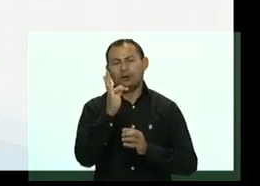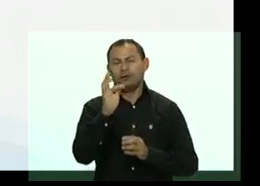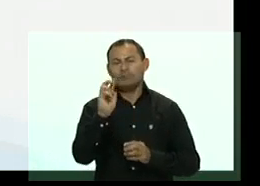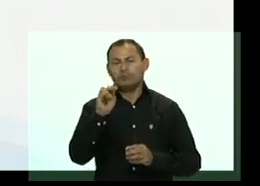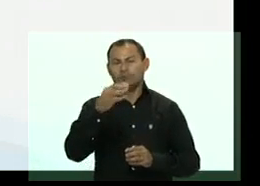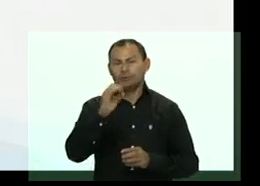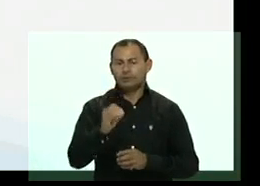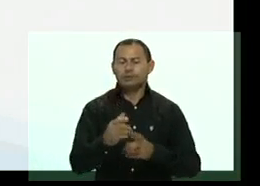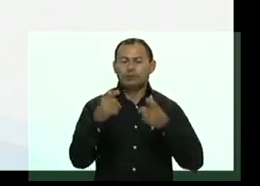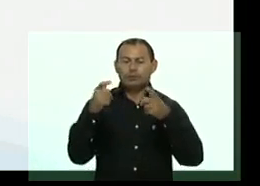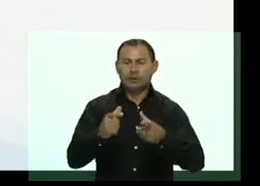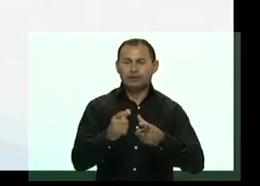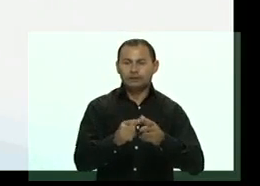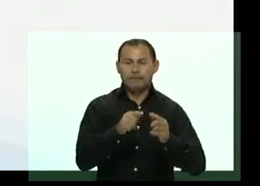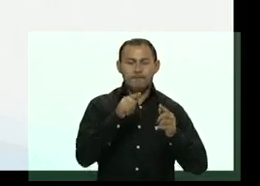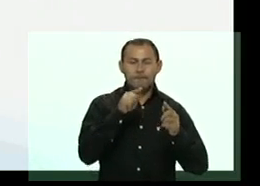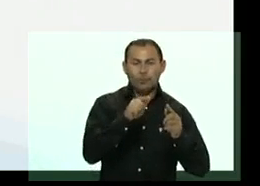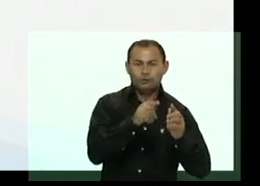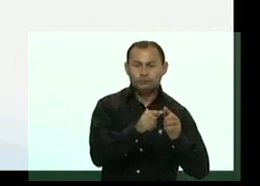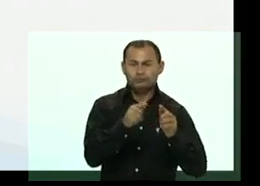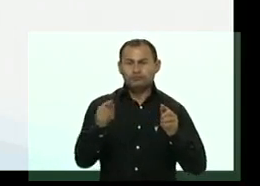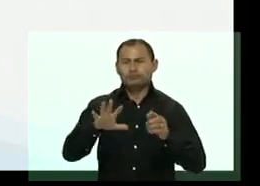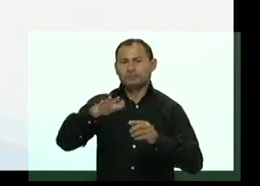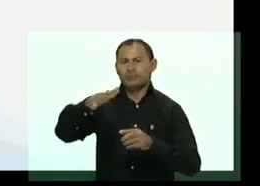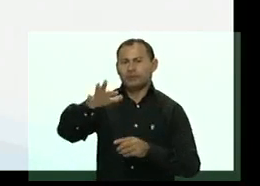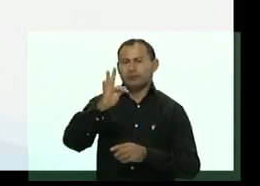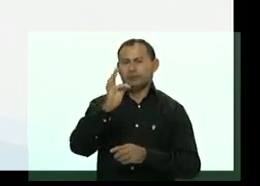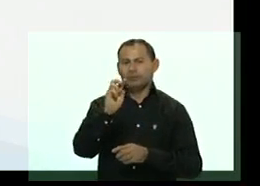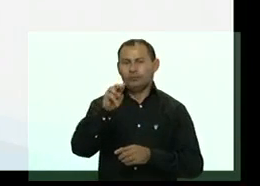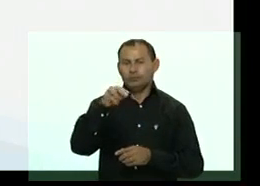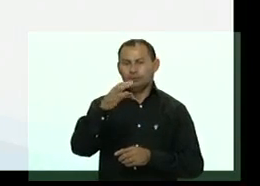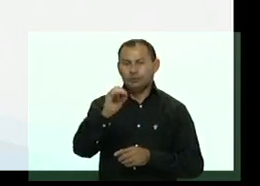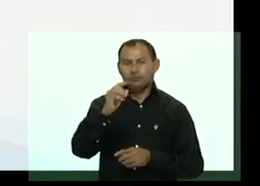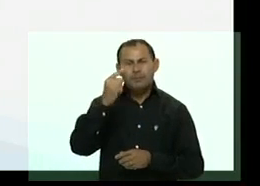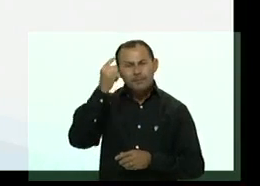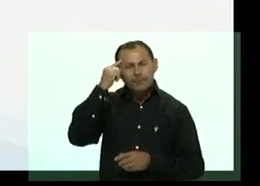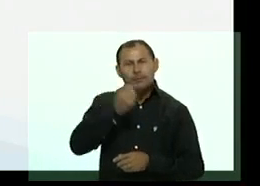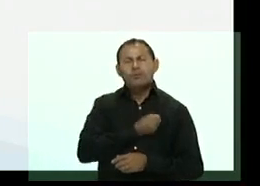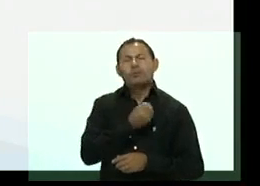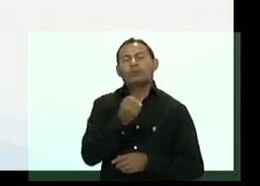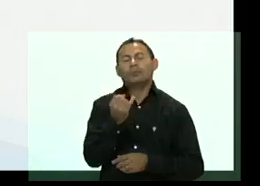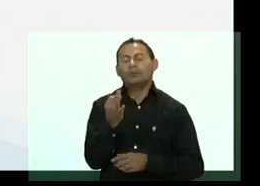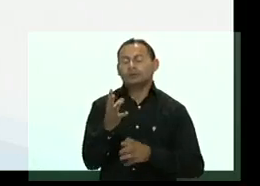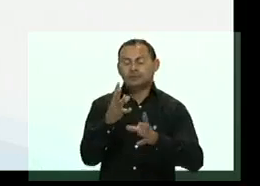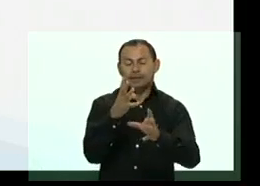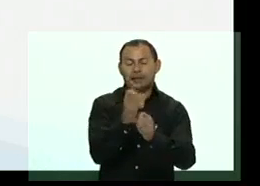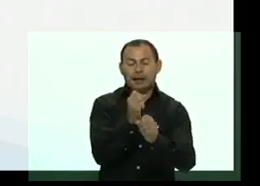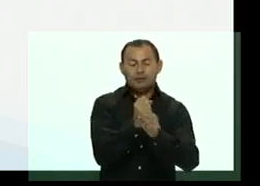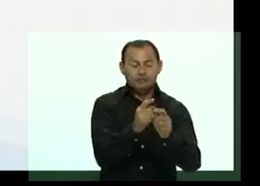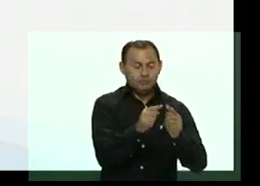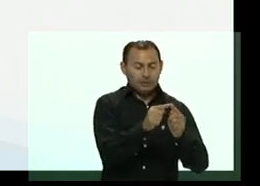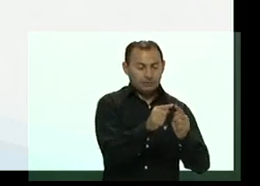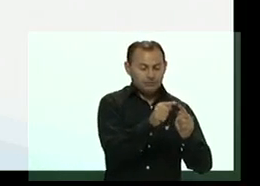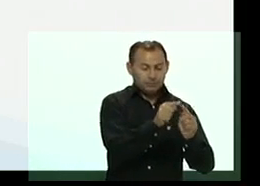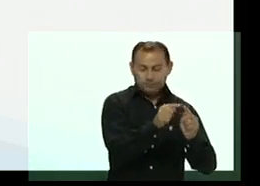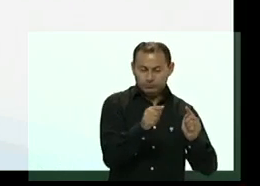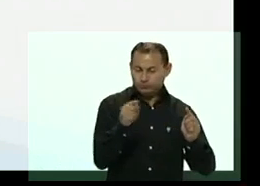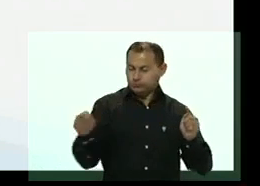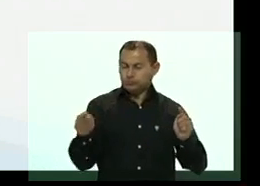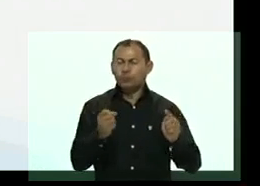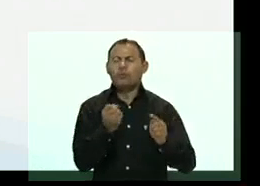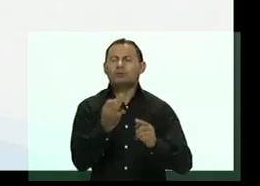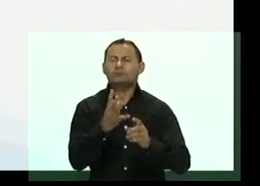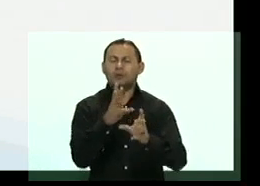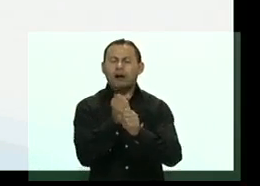num ponto. Mas, dependendo da função, você imaginou quanto esse cálculo pode ser trabalhoso e